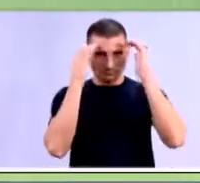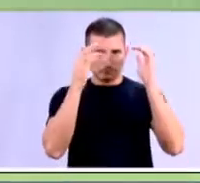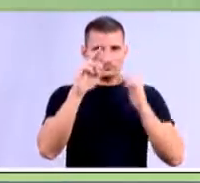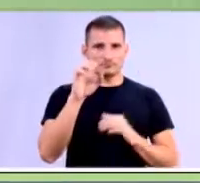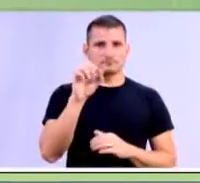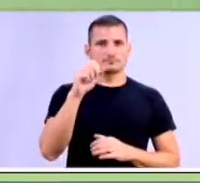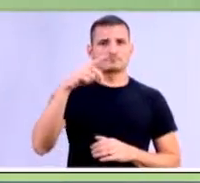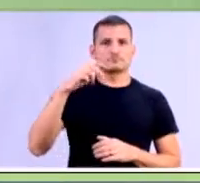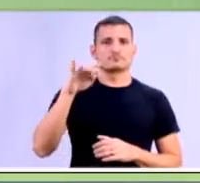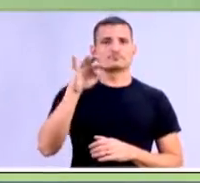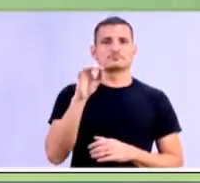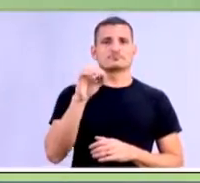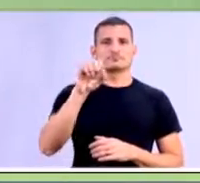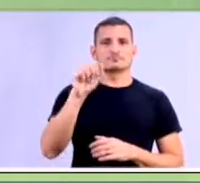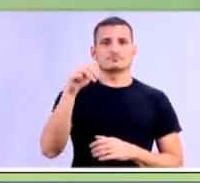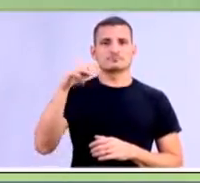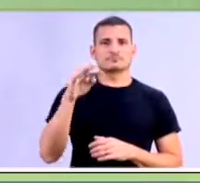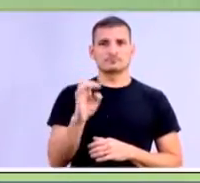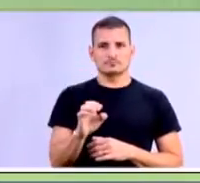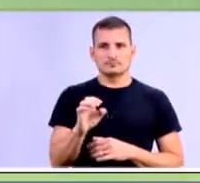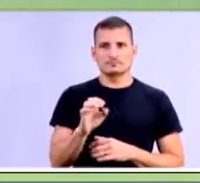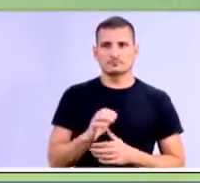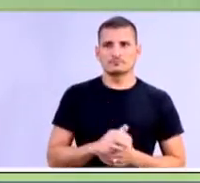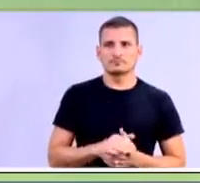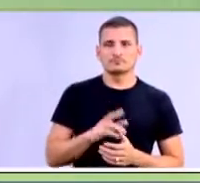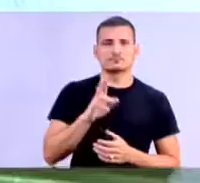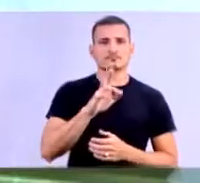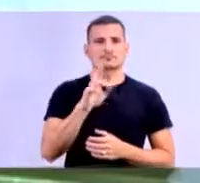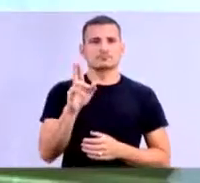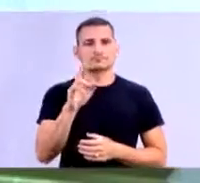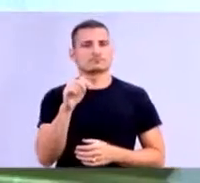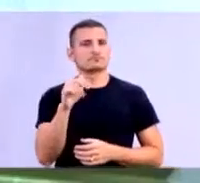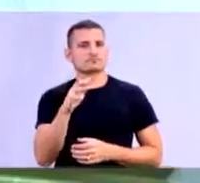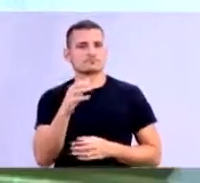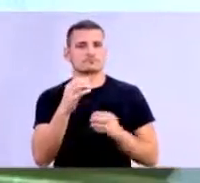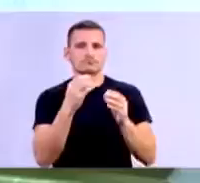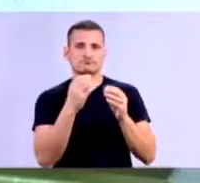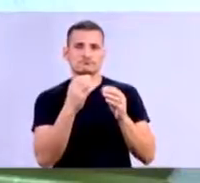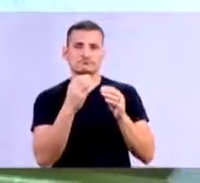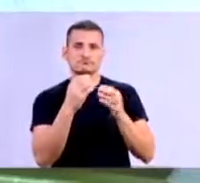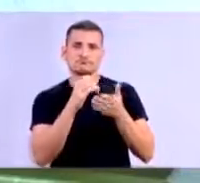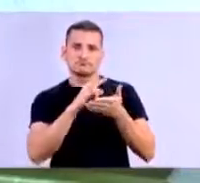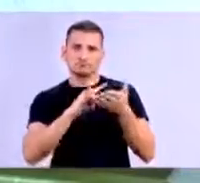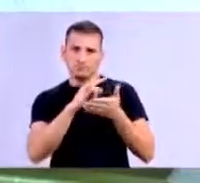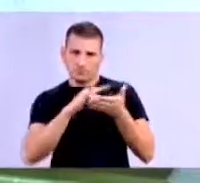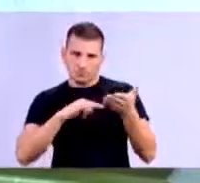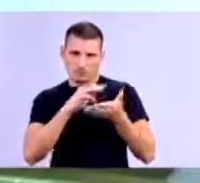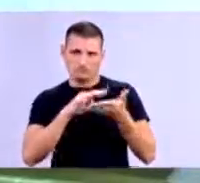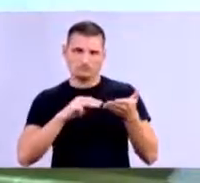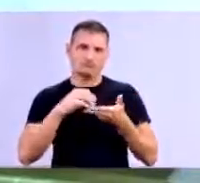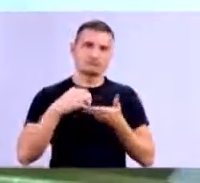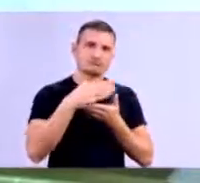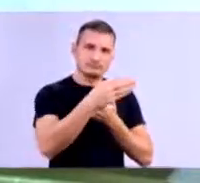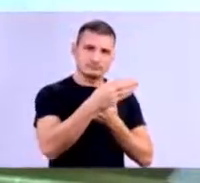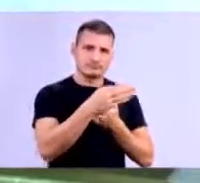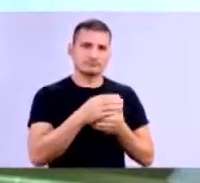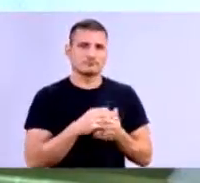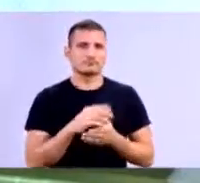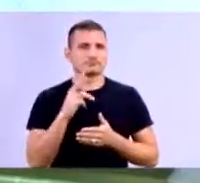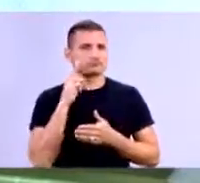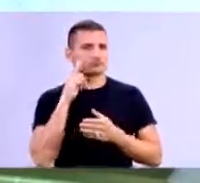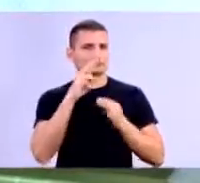e o nome de quem está enviando essa mensagem. Veja que a estrutura já mudou